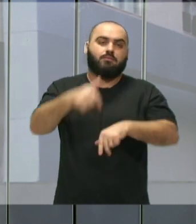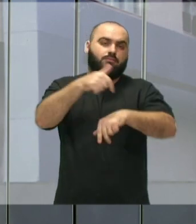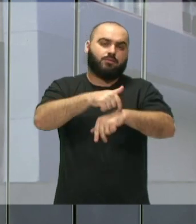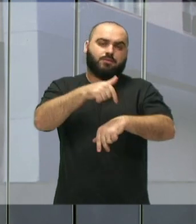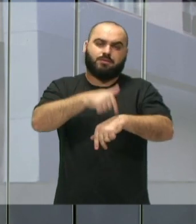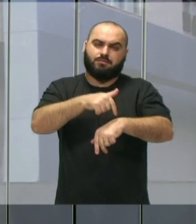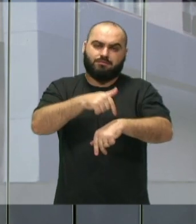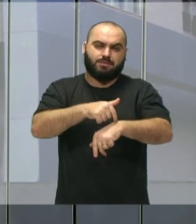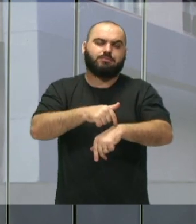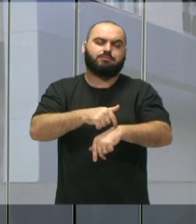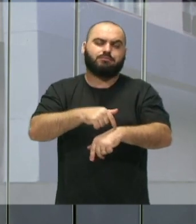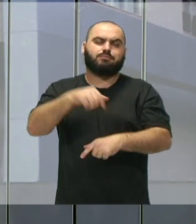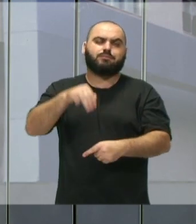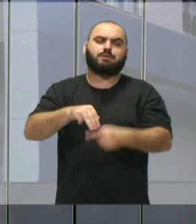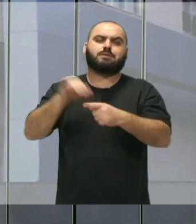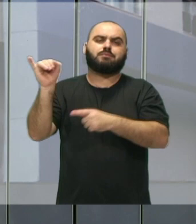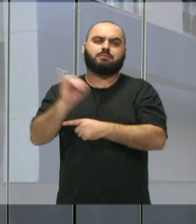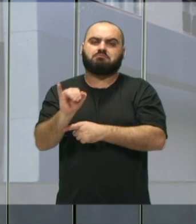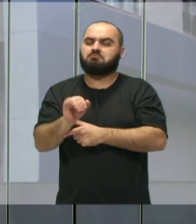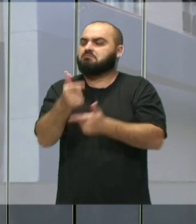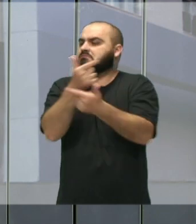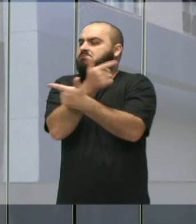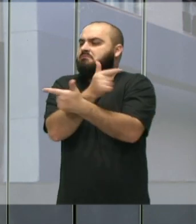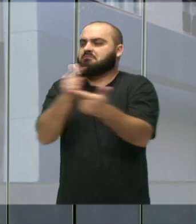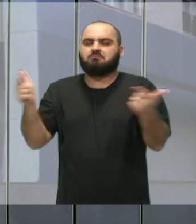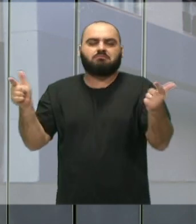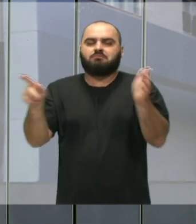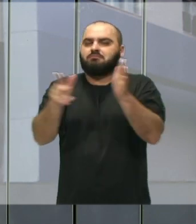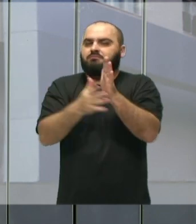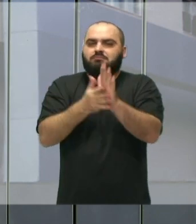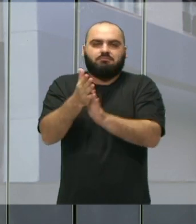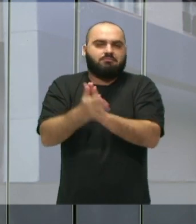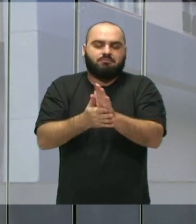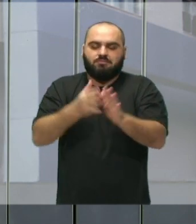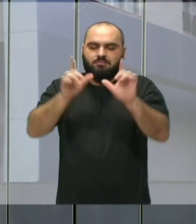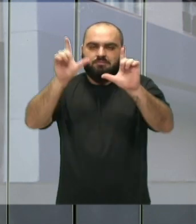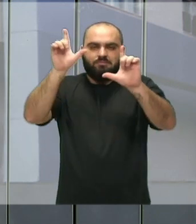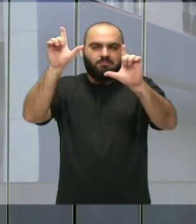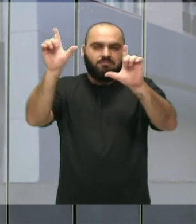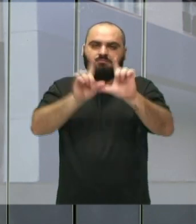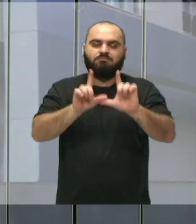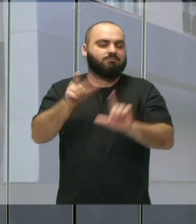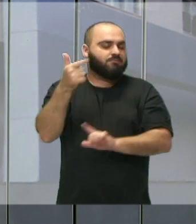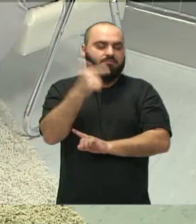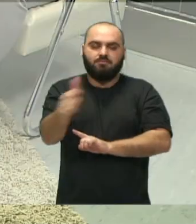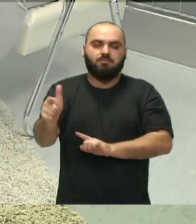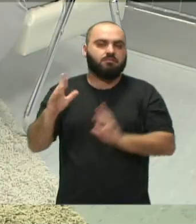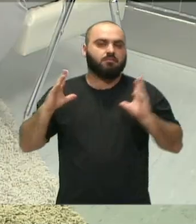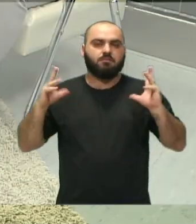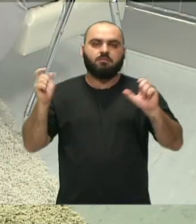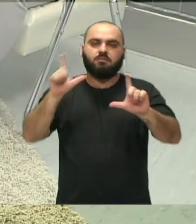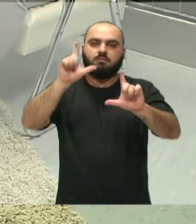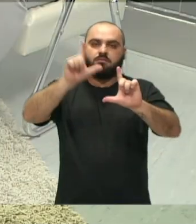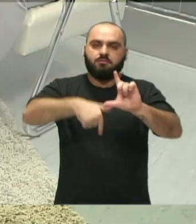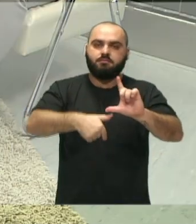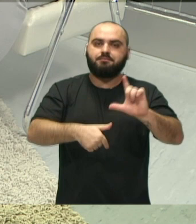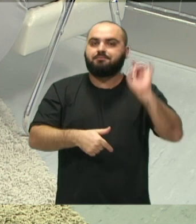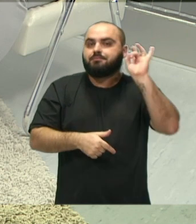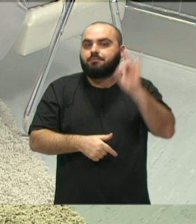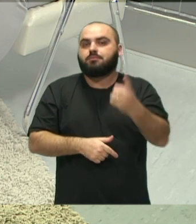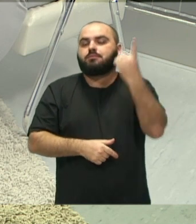município de Itajaí que aconteceu sem qualquer compromisso com a honestidade. visando apenas uma